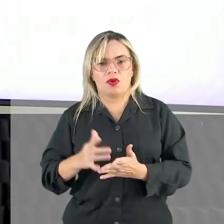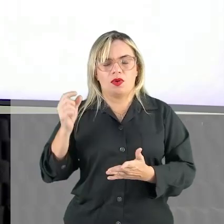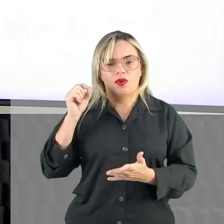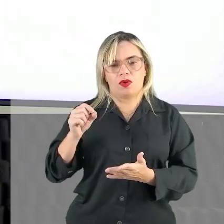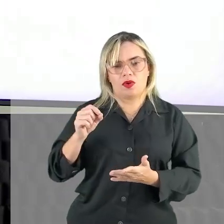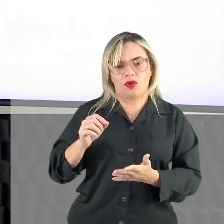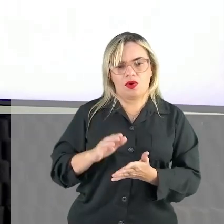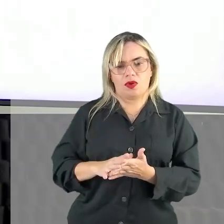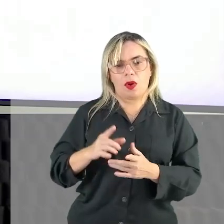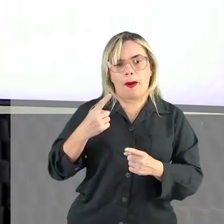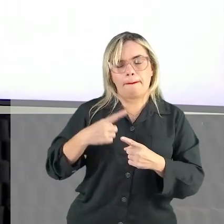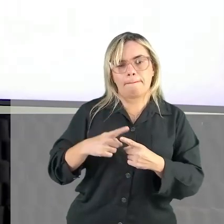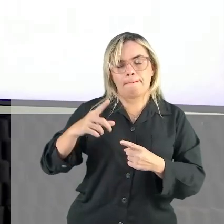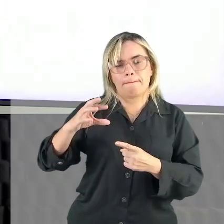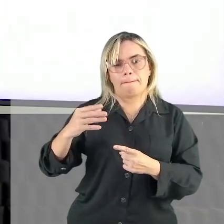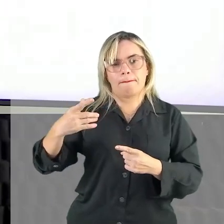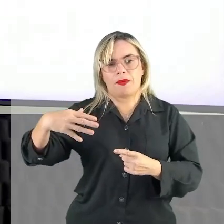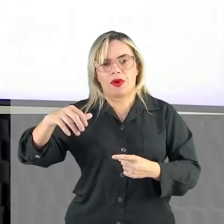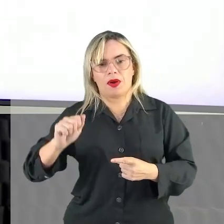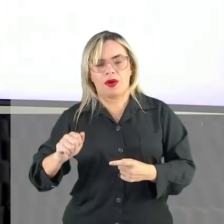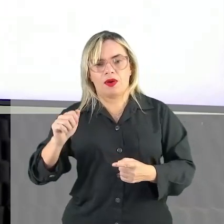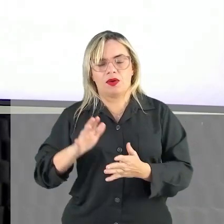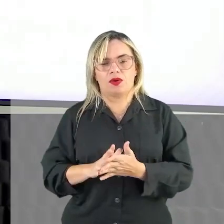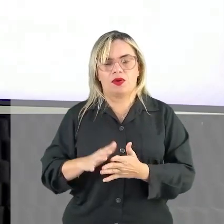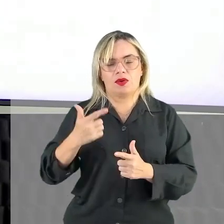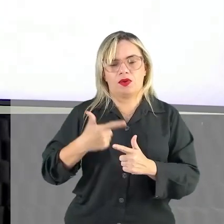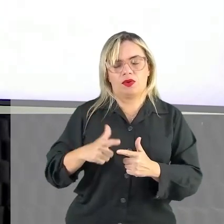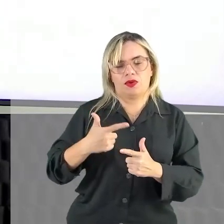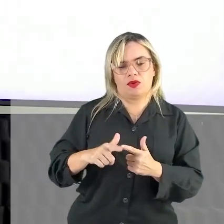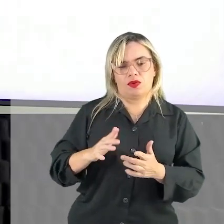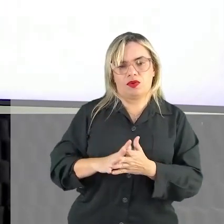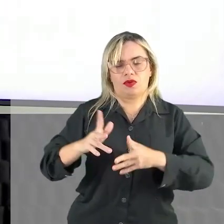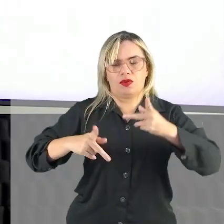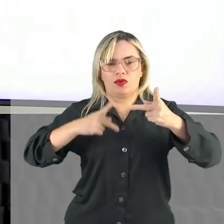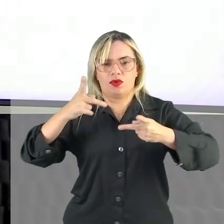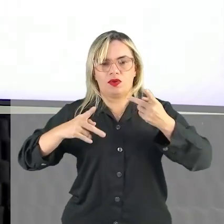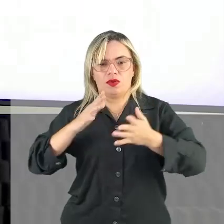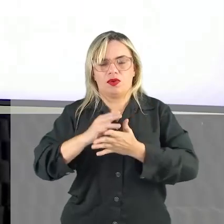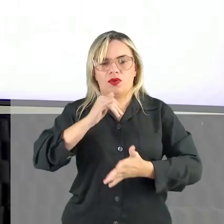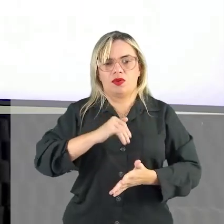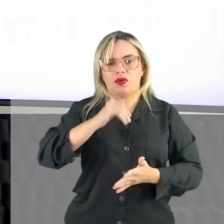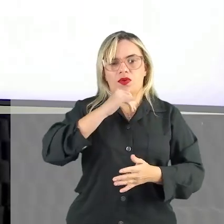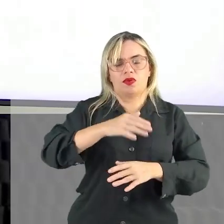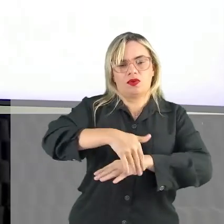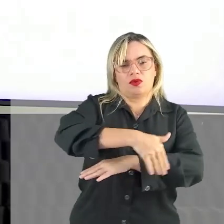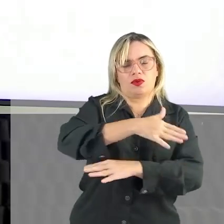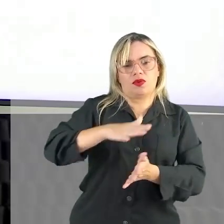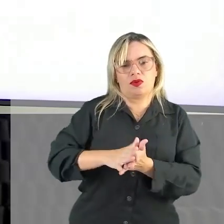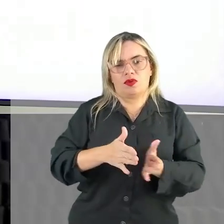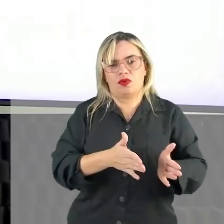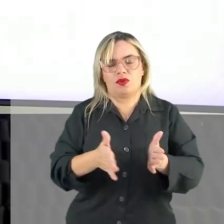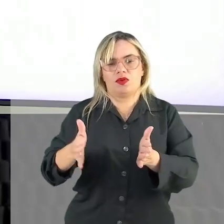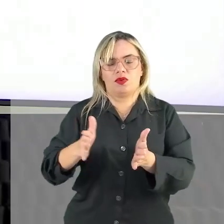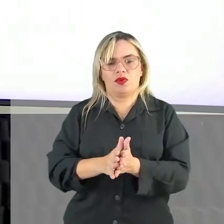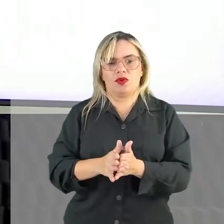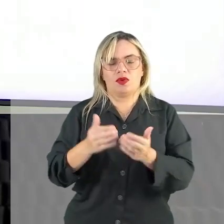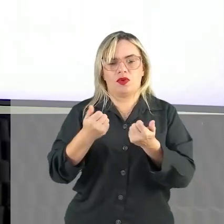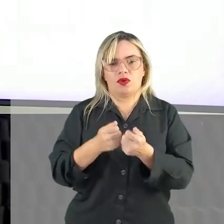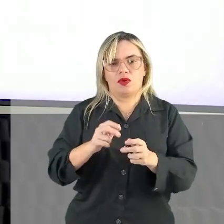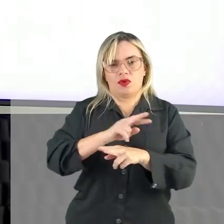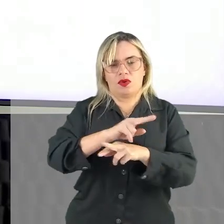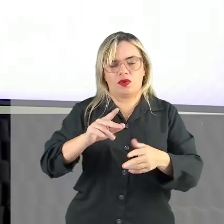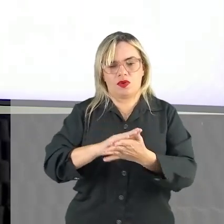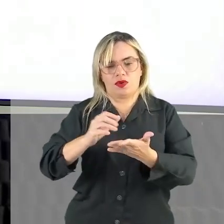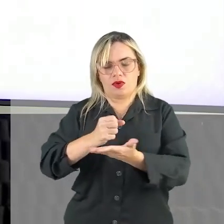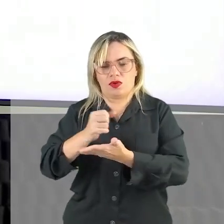uma causa do problema. Por exemplo, se eu estou falando sobre trânsito, que é um exemplo muito